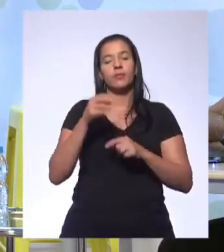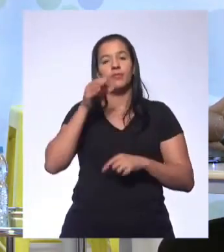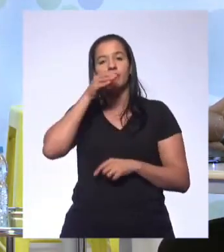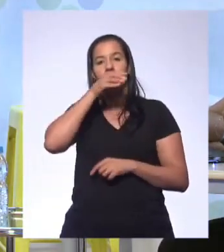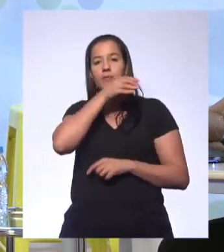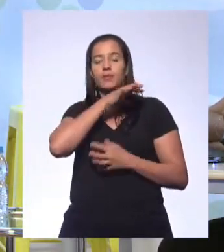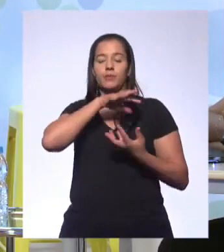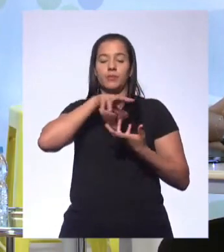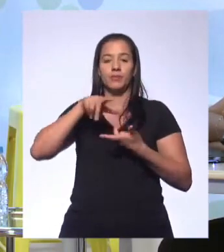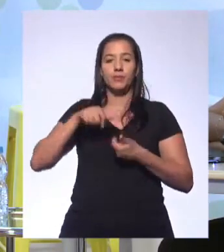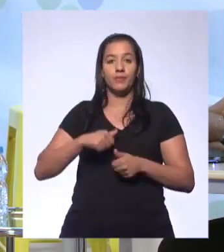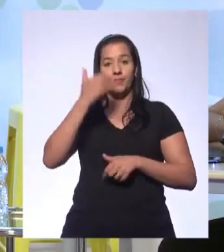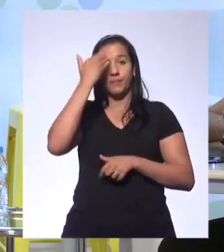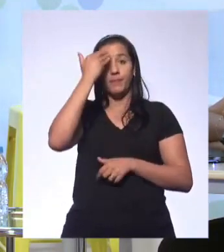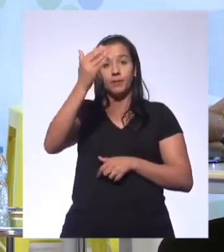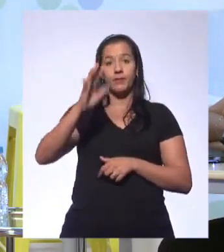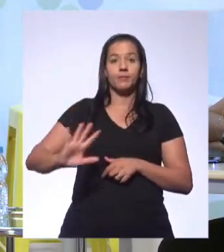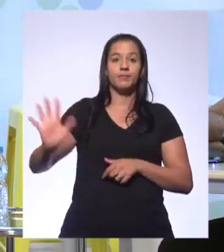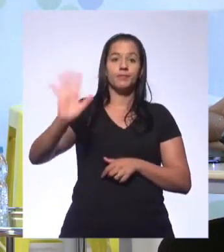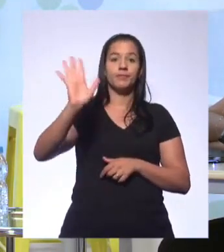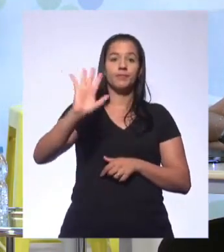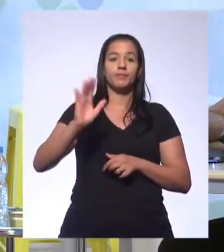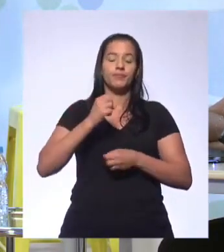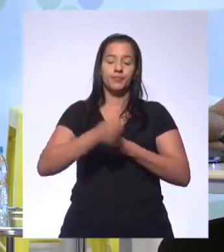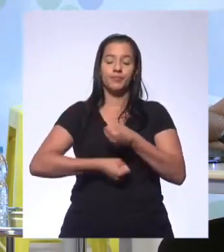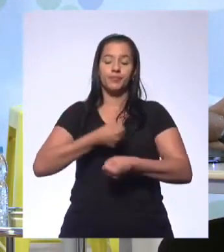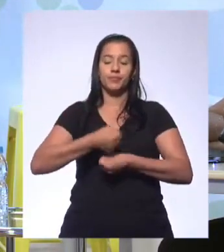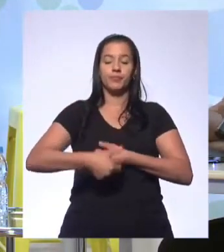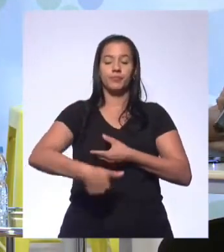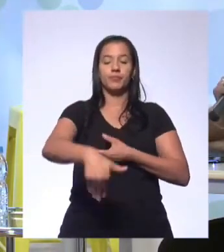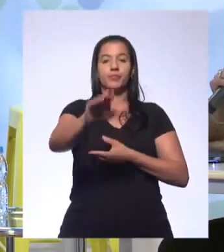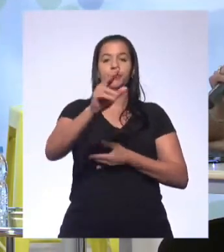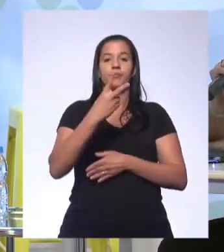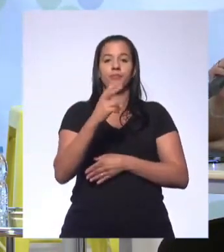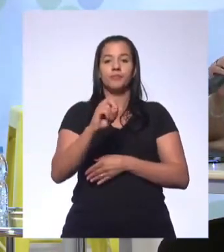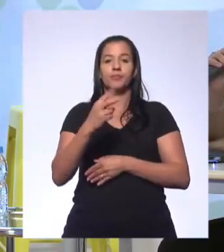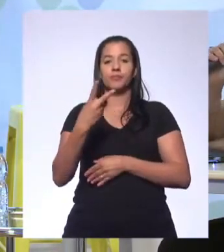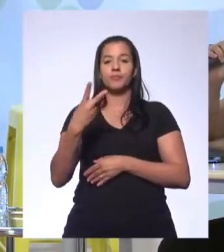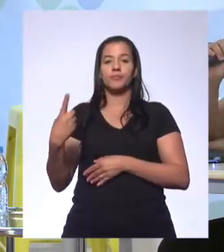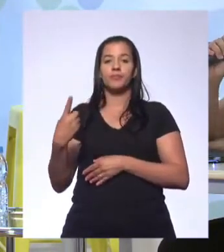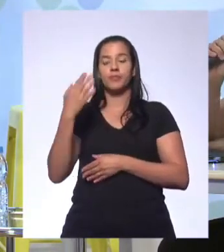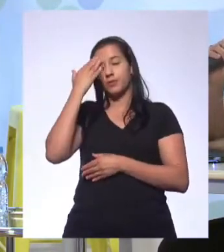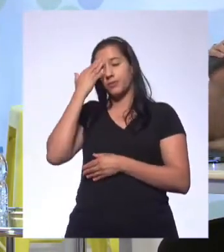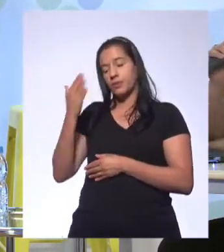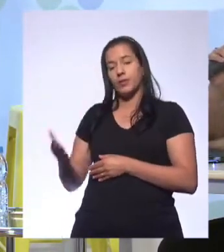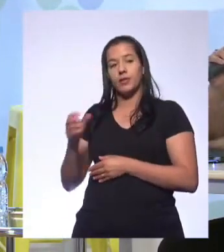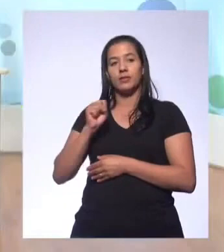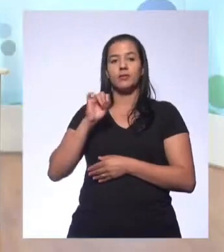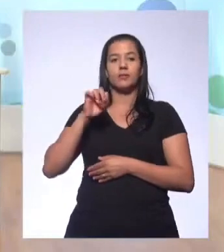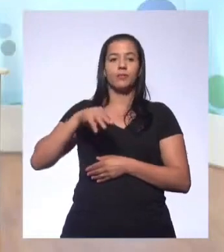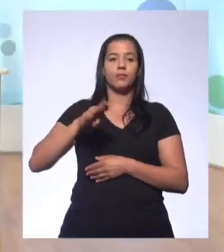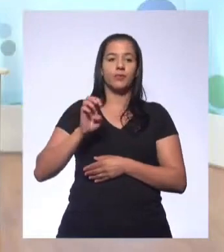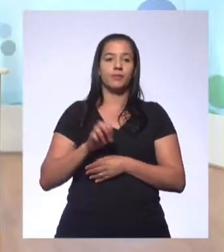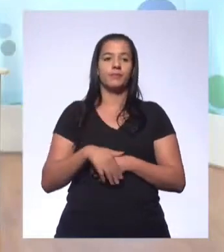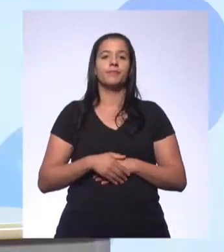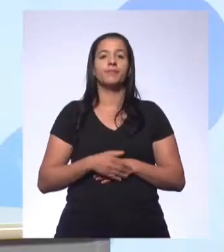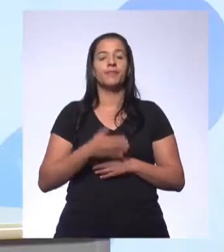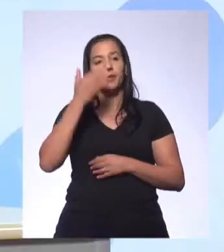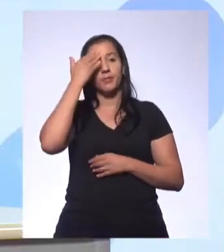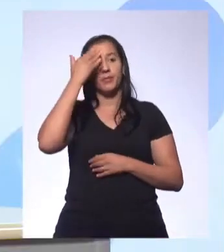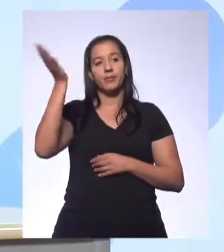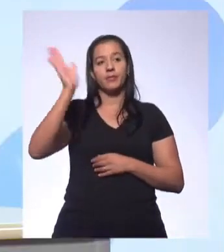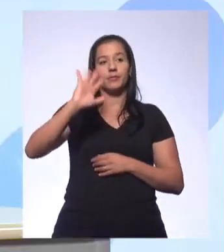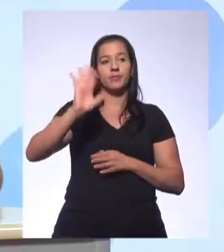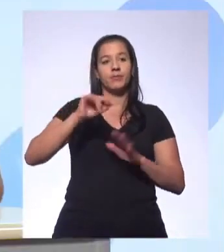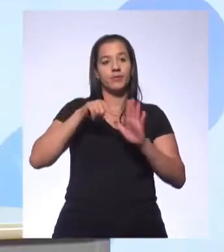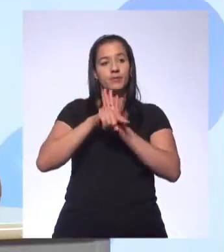aquecimento global. Obrigado a todos, um feliz 2021 e obrigado à professora Simone e até a próxima. Obrigada, até a